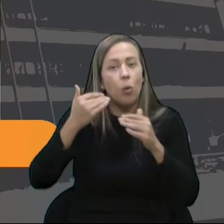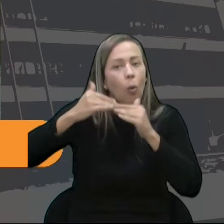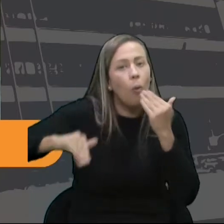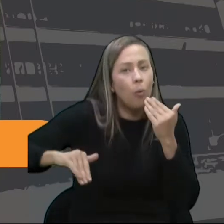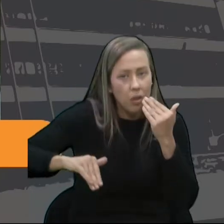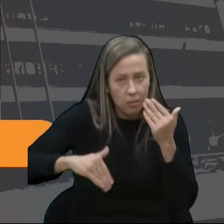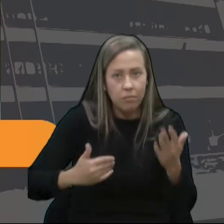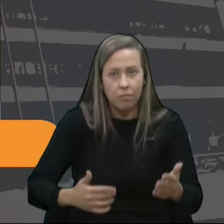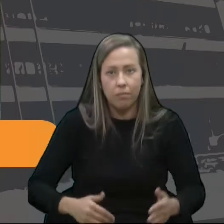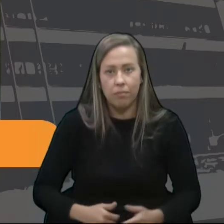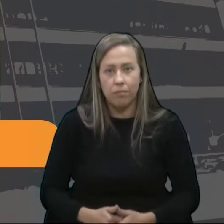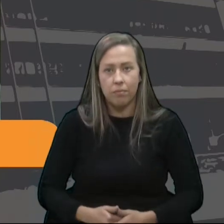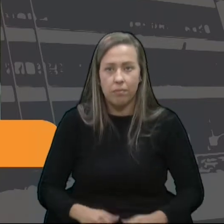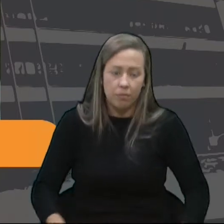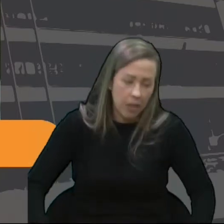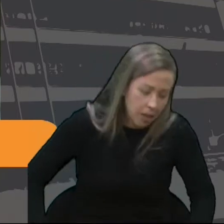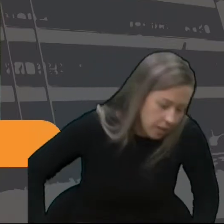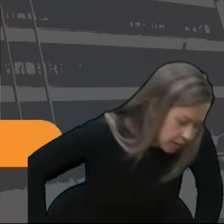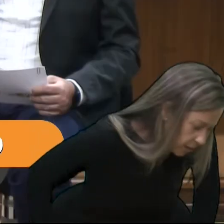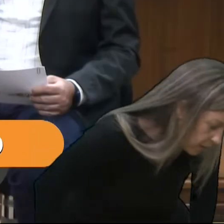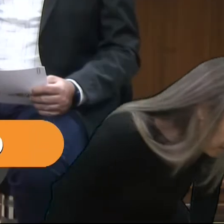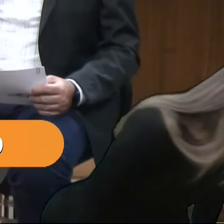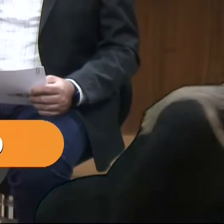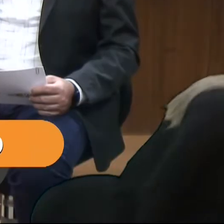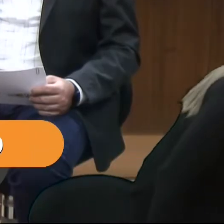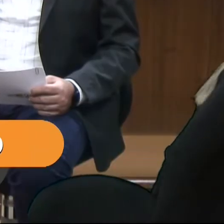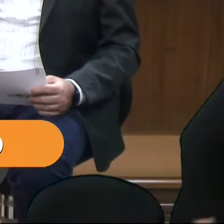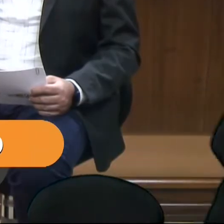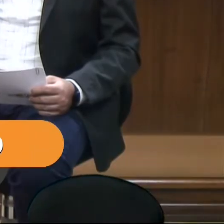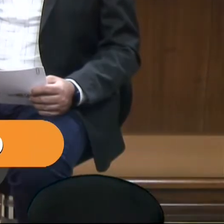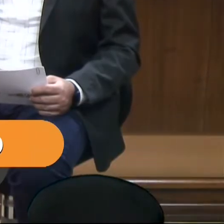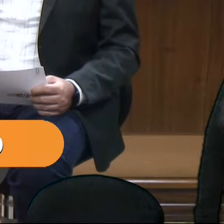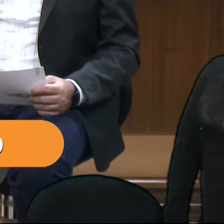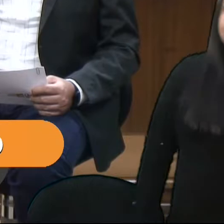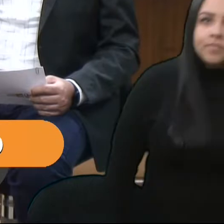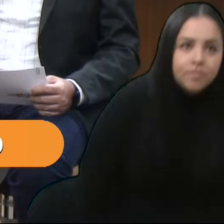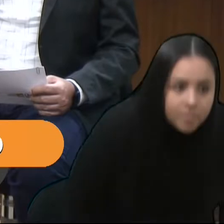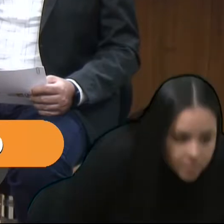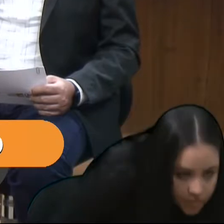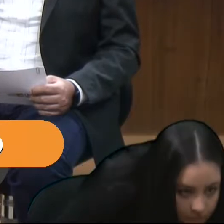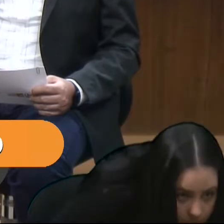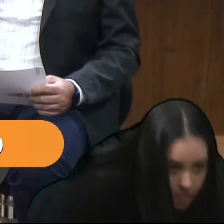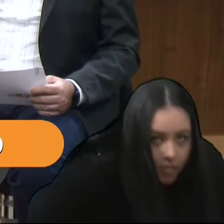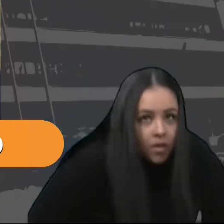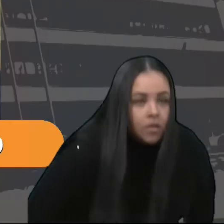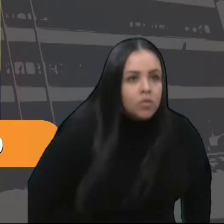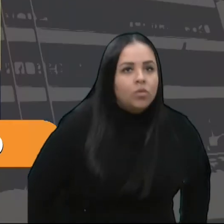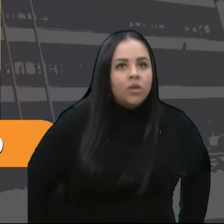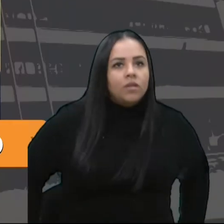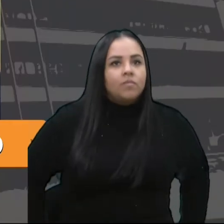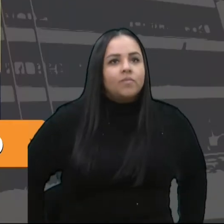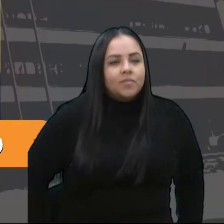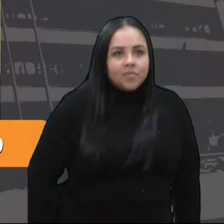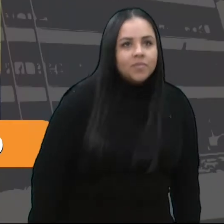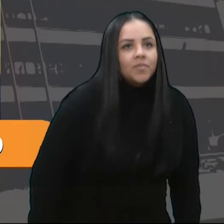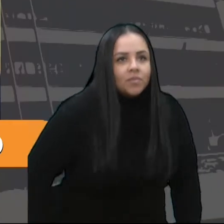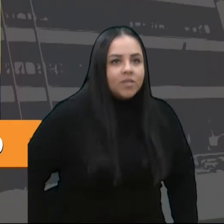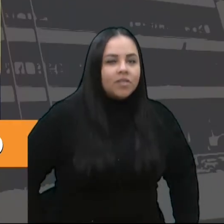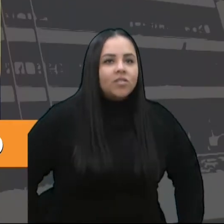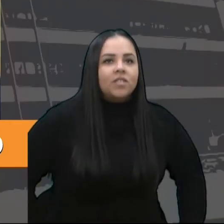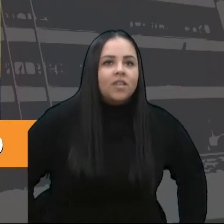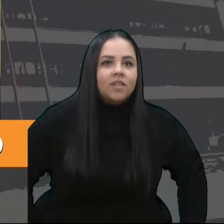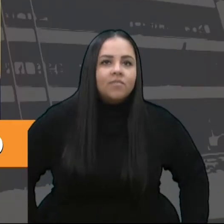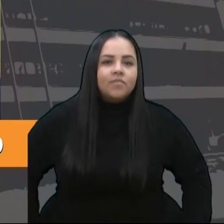né? Sim. Evandro? Então, eu concordo com o Floriano e